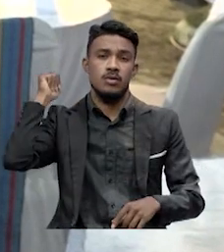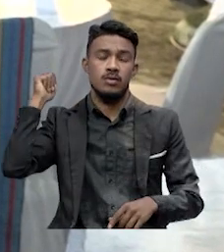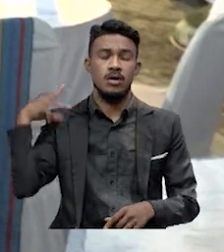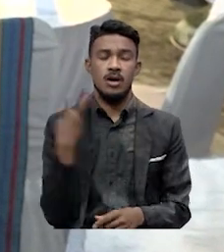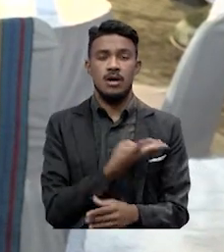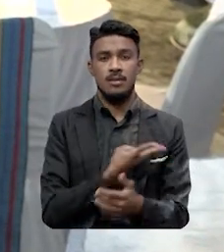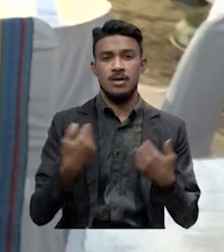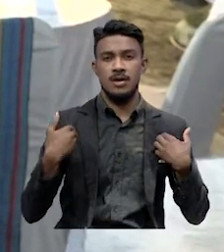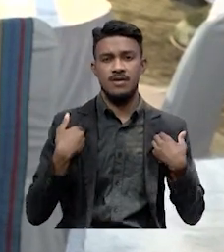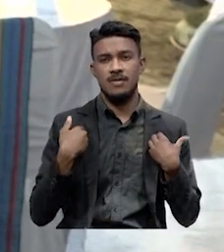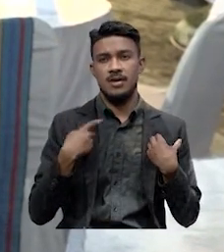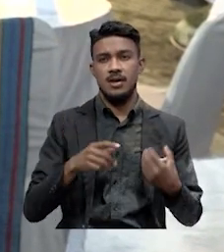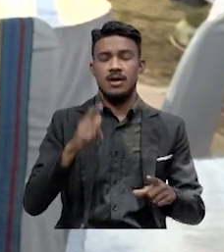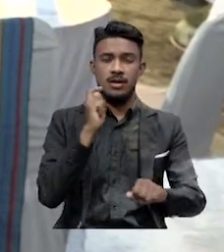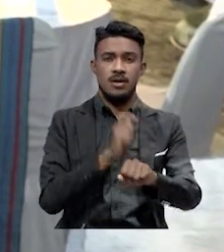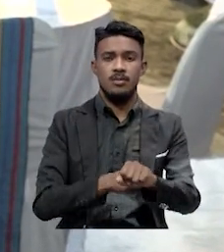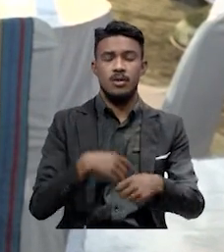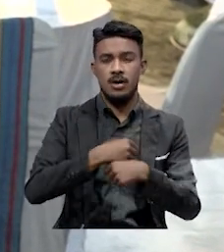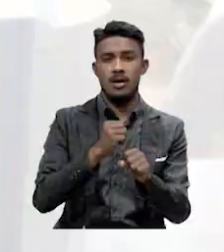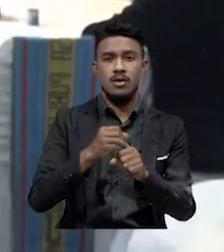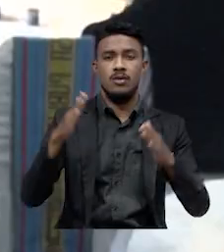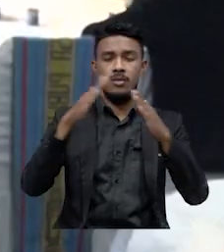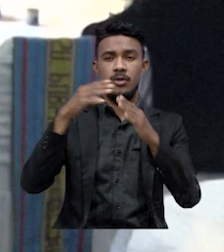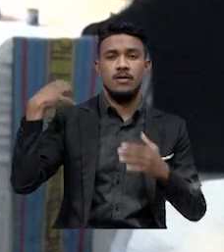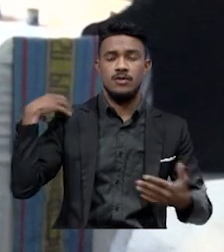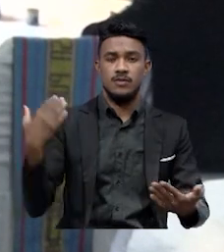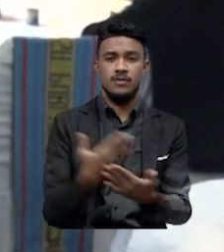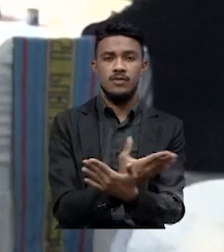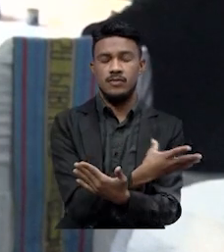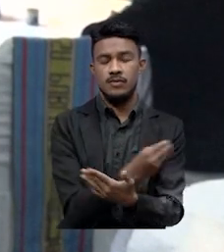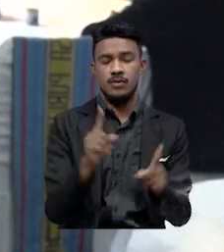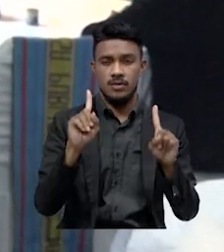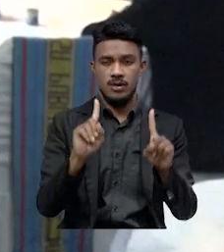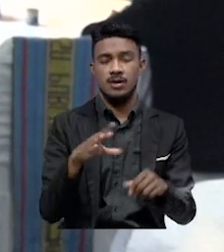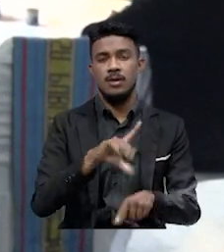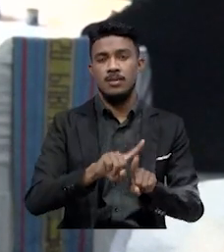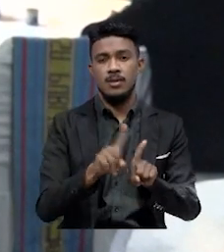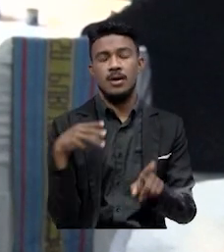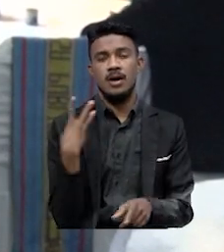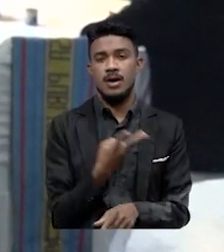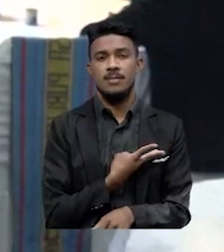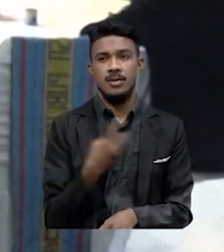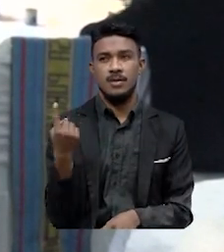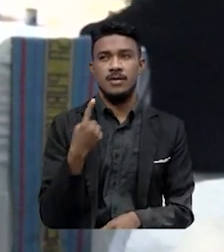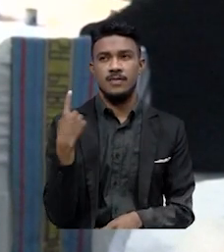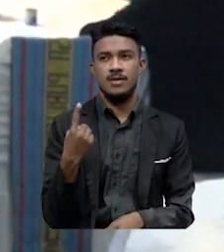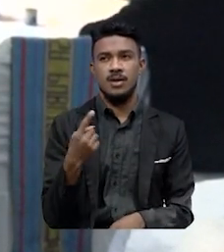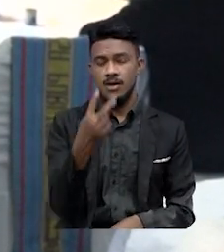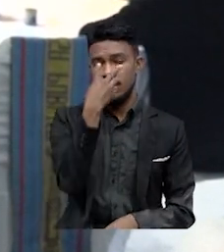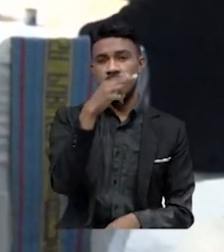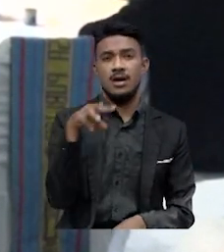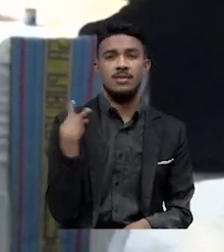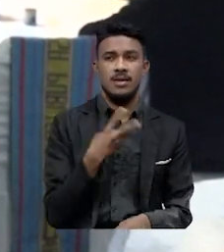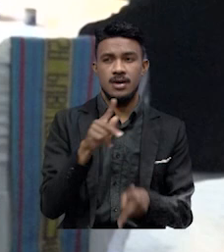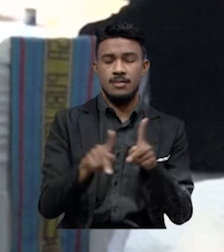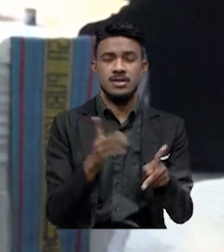minha oportunidade até o edifício foi um dia, né? Força para Carlos. Depois, meus amigos, a minha é uma cidade